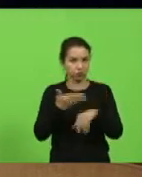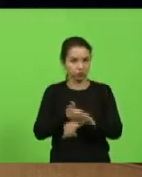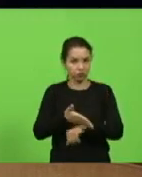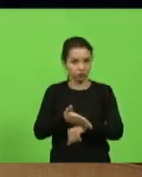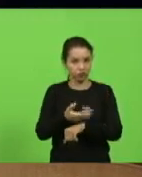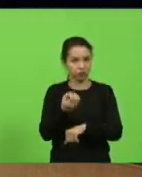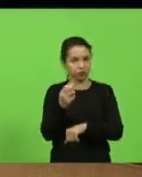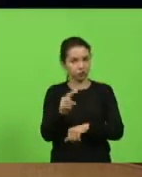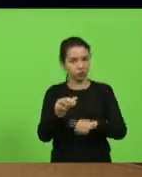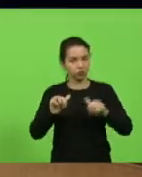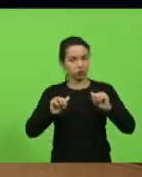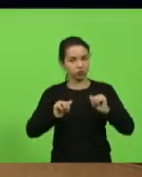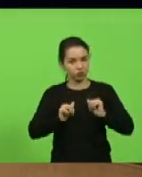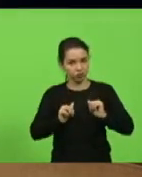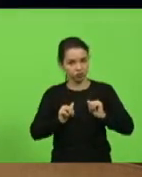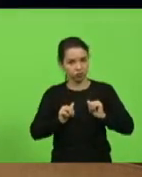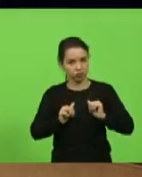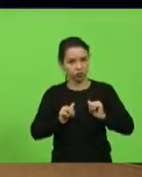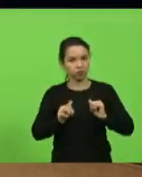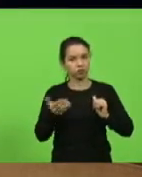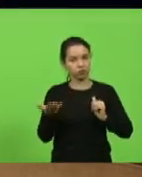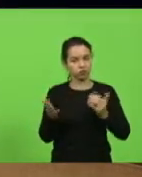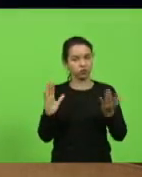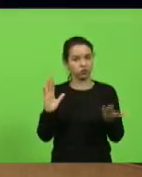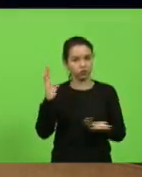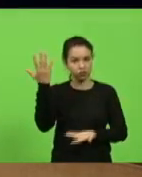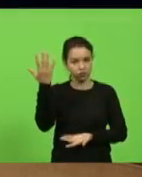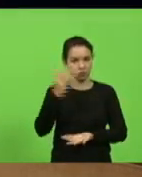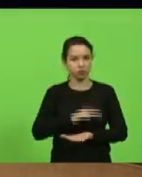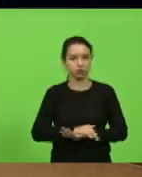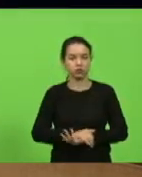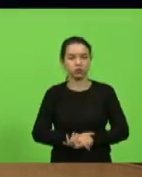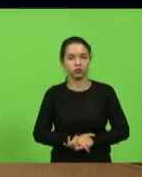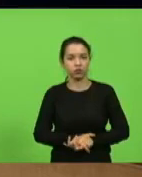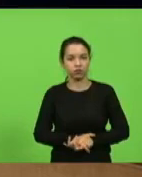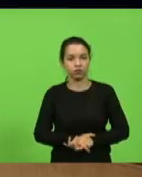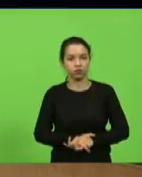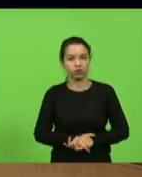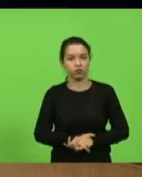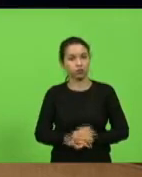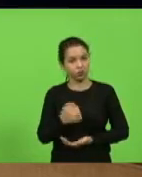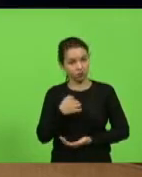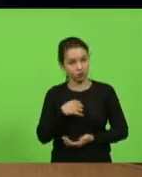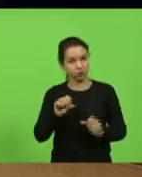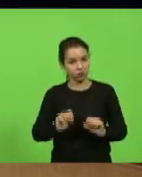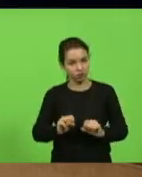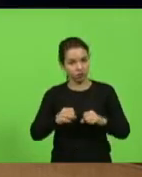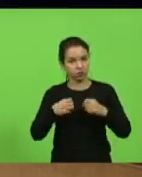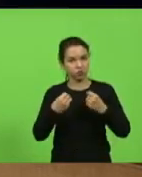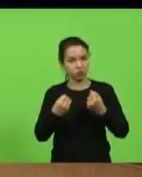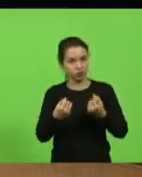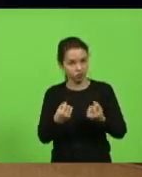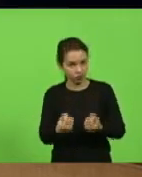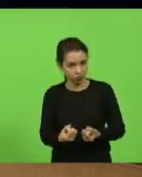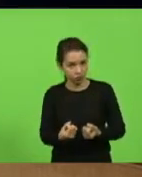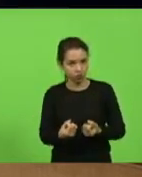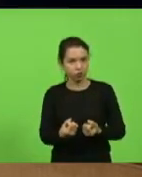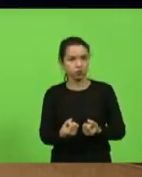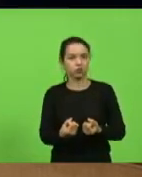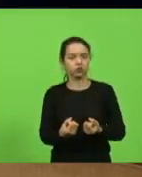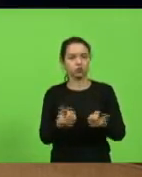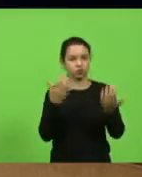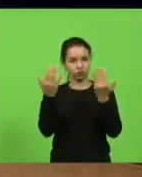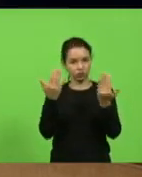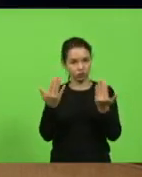omissão no caso oposto. Ainda que eu faça um esforço hercúleo em apurar uma